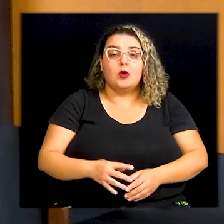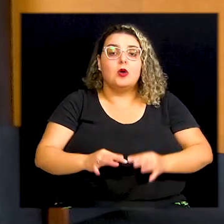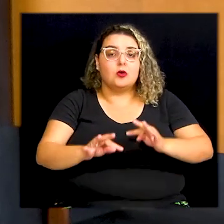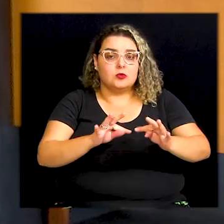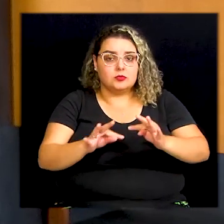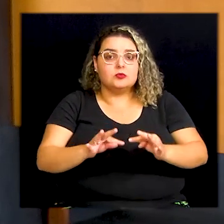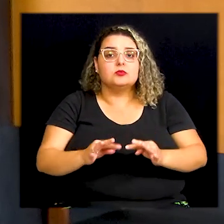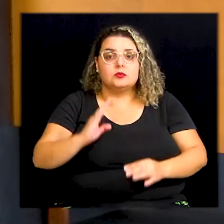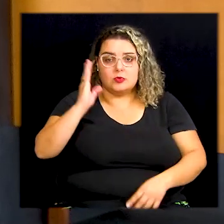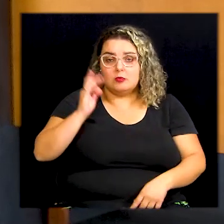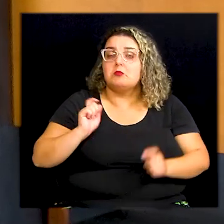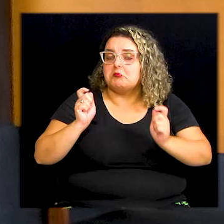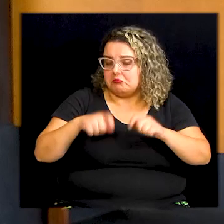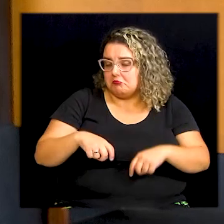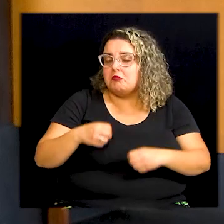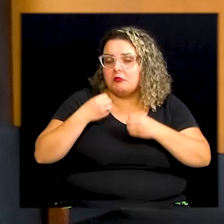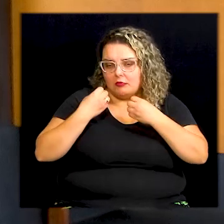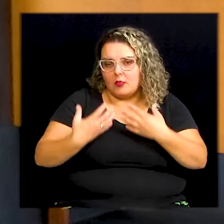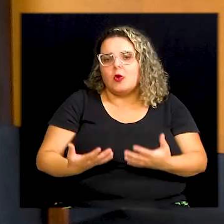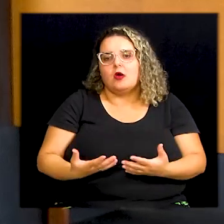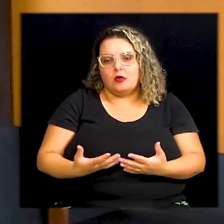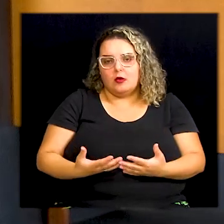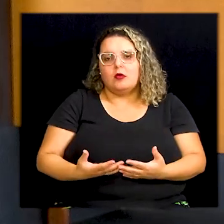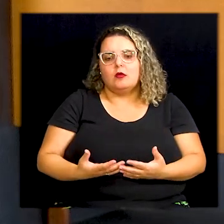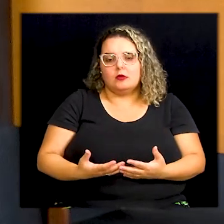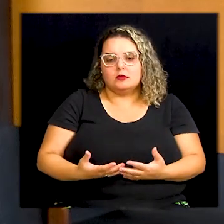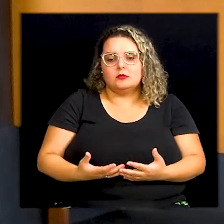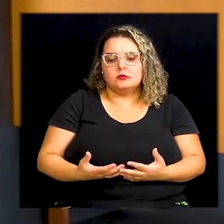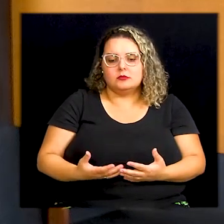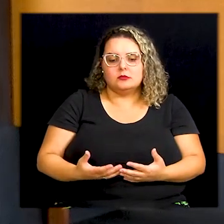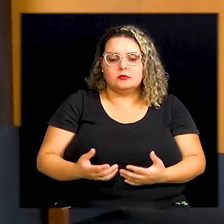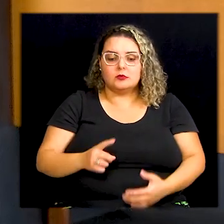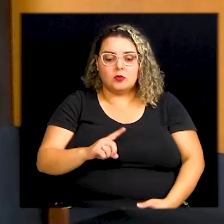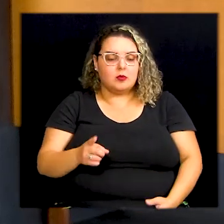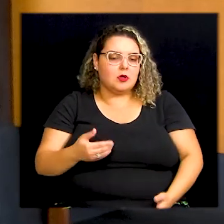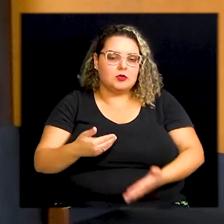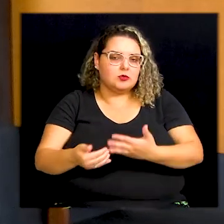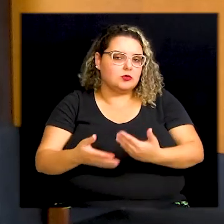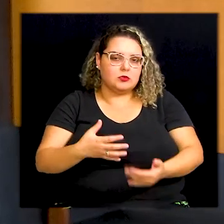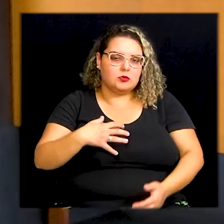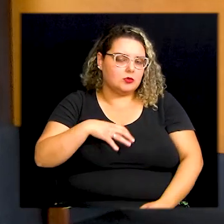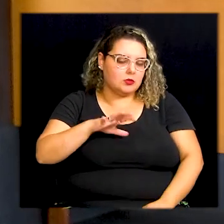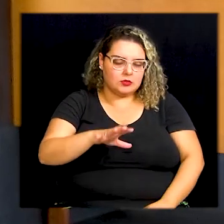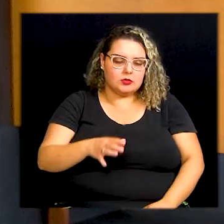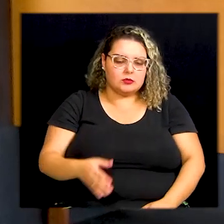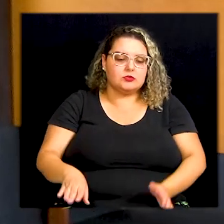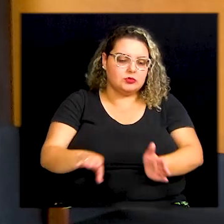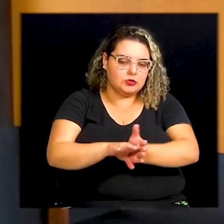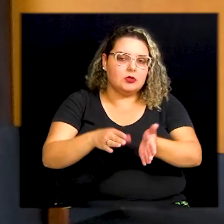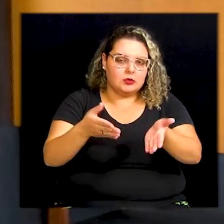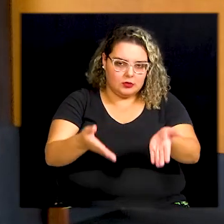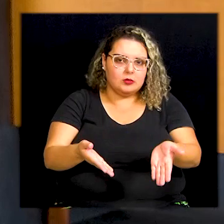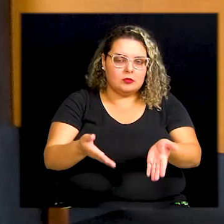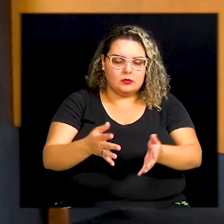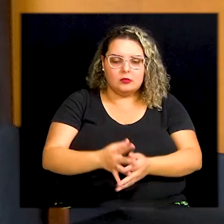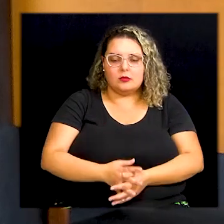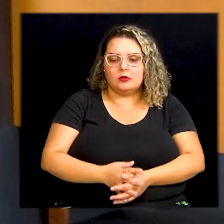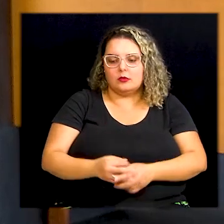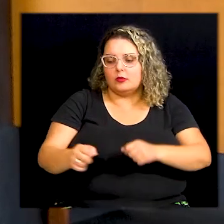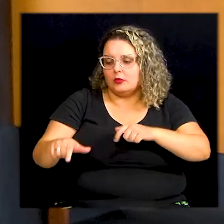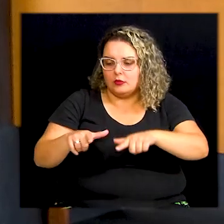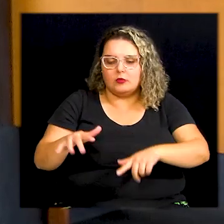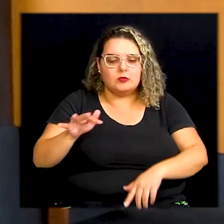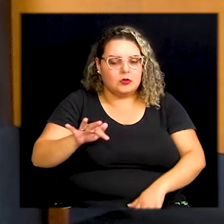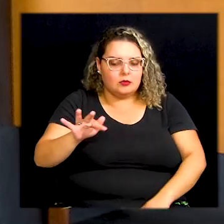são muito bem capacitados, né? São muito bem capacitados, não é à toa que estão onde estão, né? Com diploma,